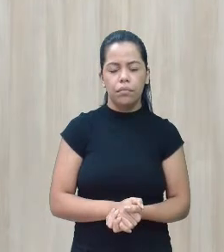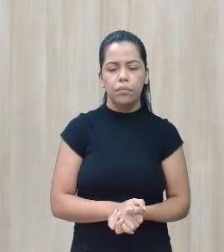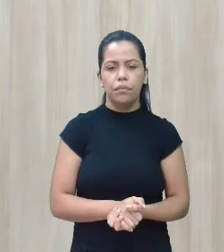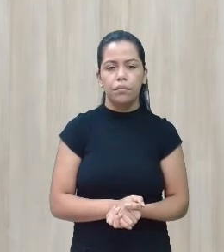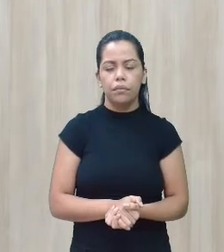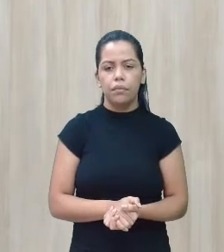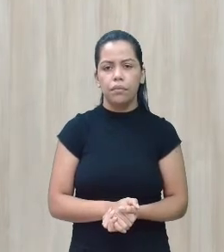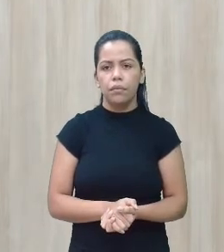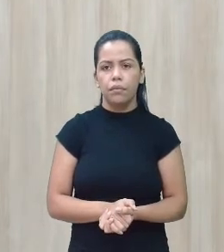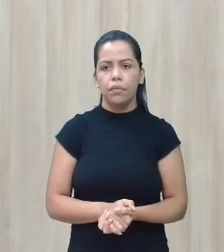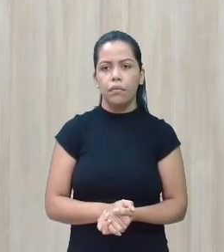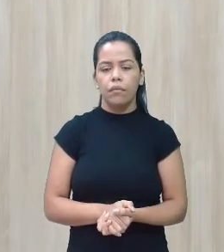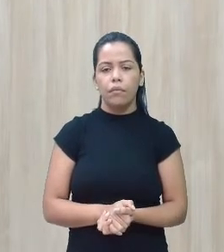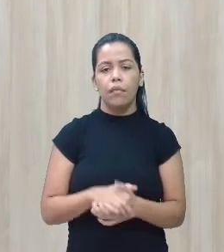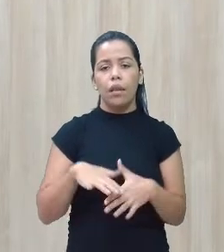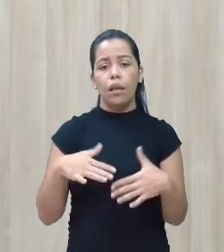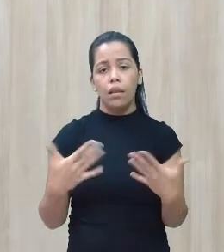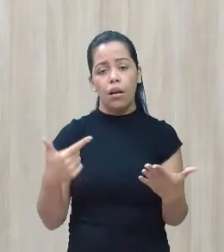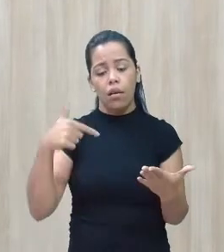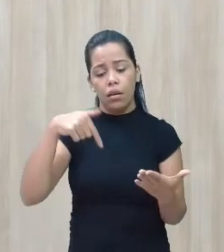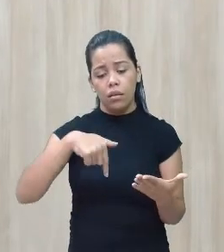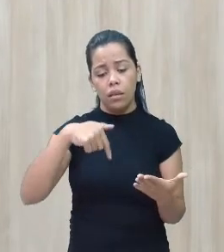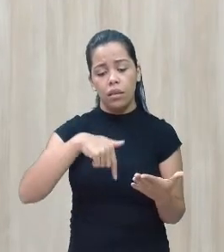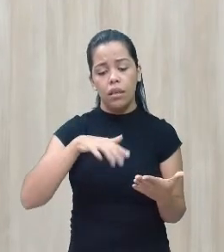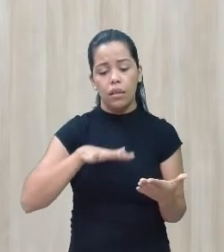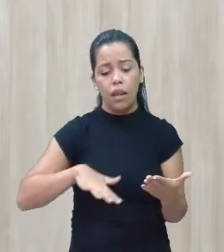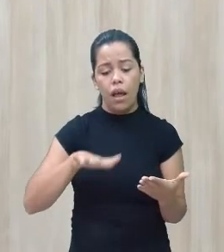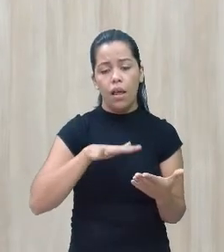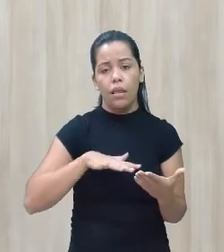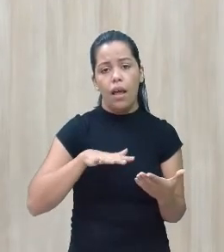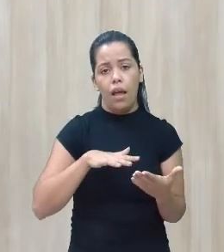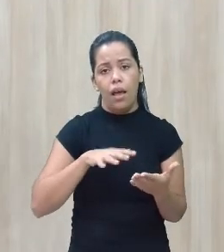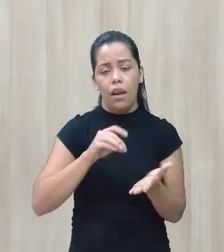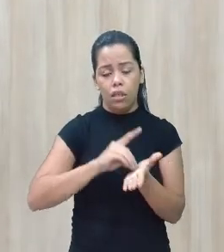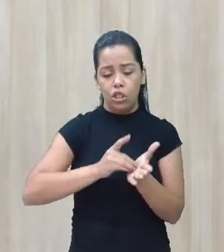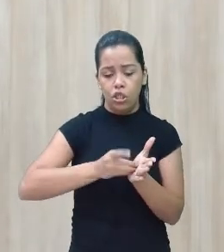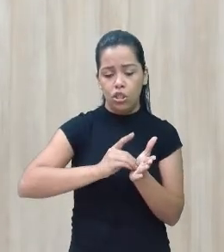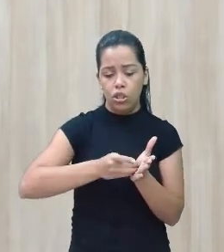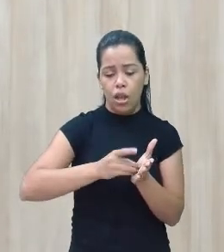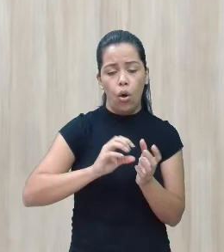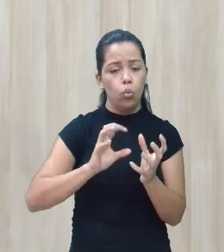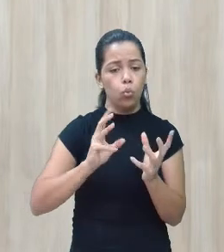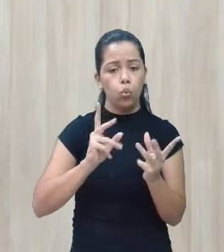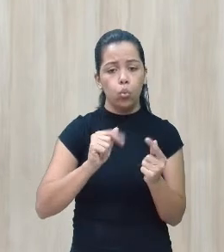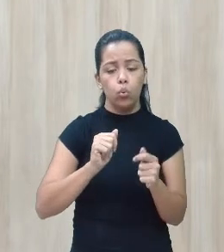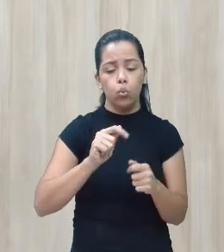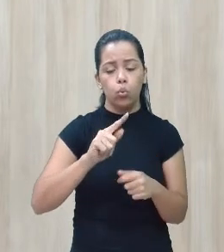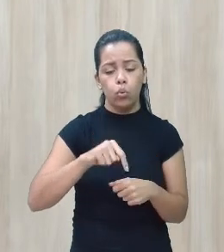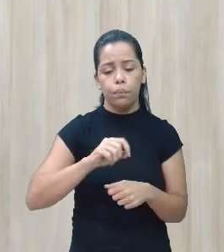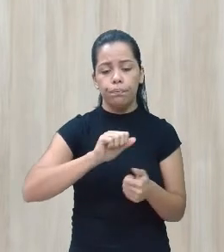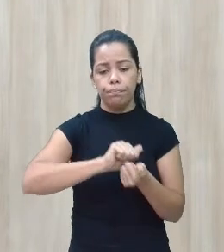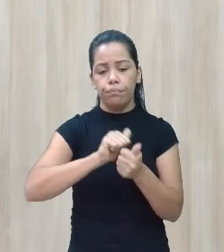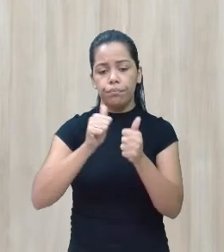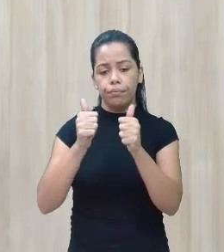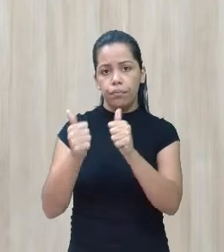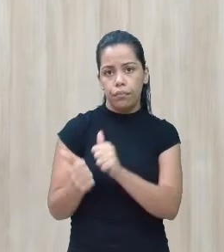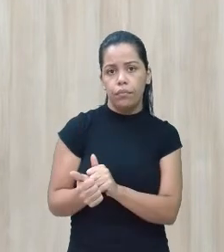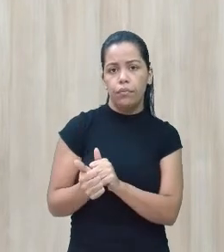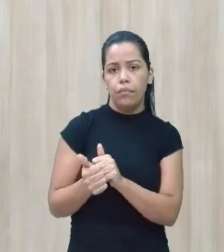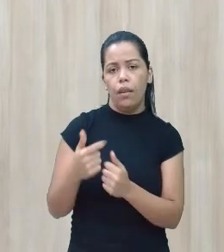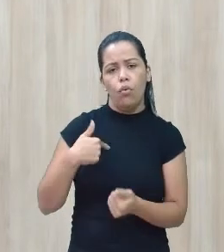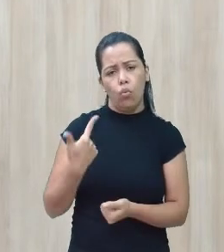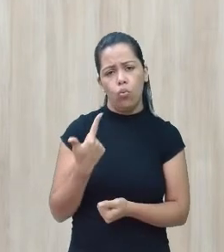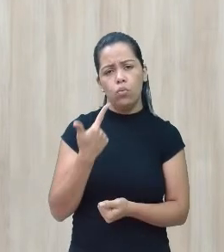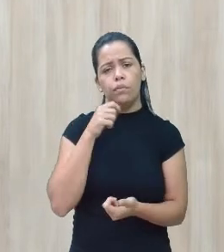Já que nós estamos em plataformas digitais, uma coisa interessante é a adaptação. Então, tudo é digital, não necessariamente, né? Eu consigo